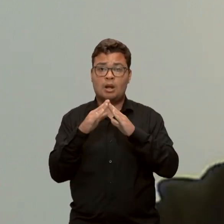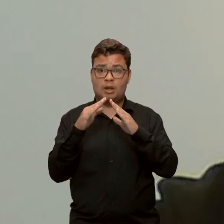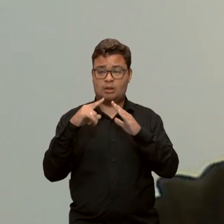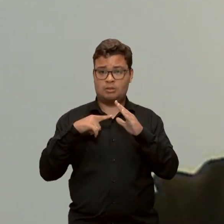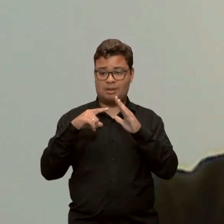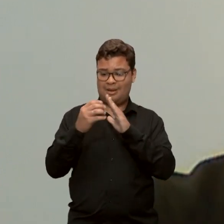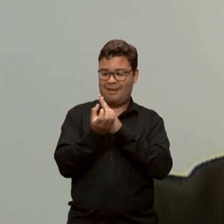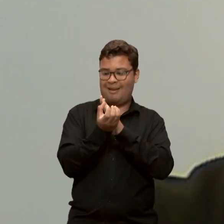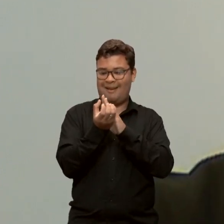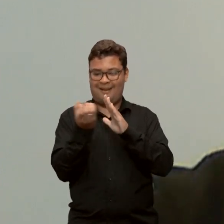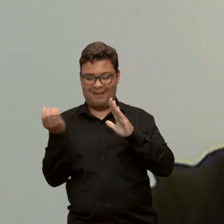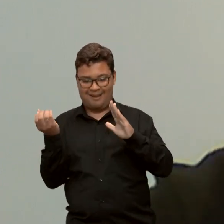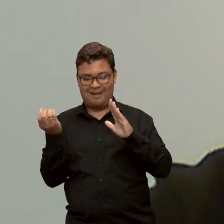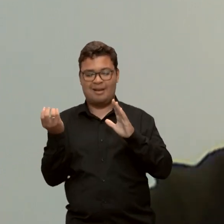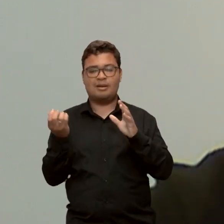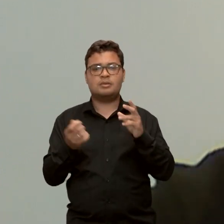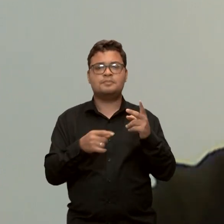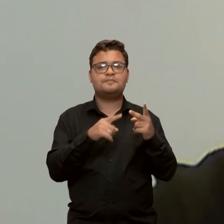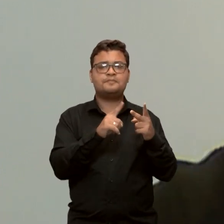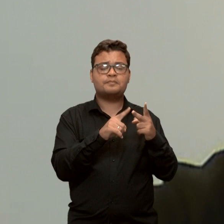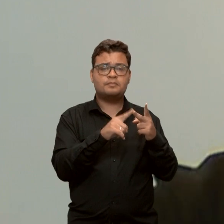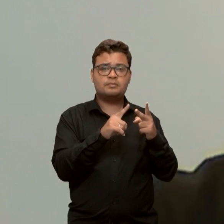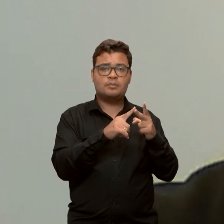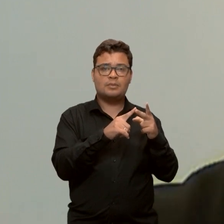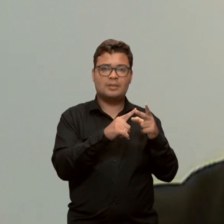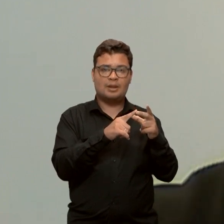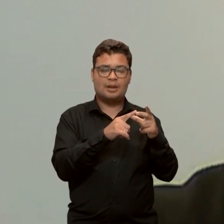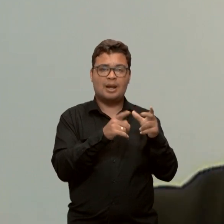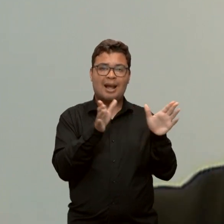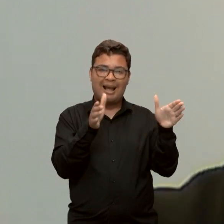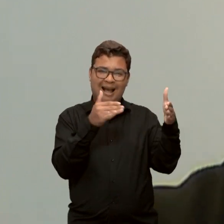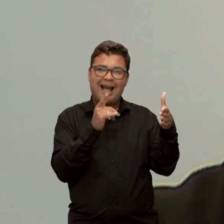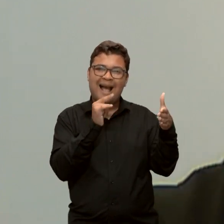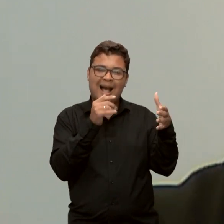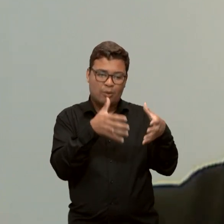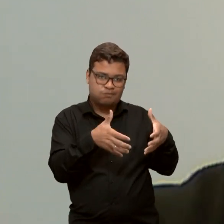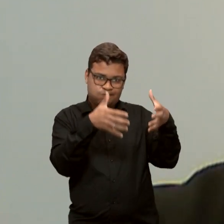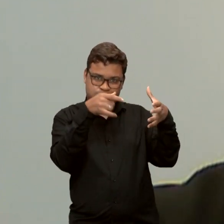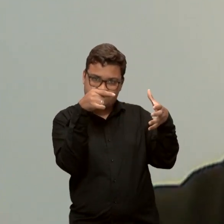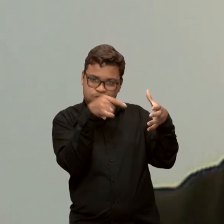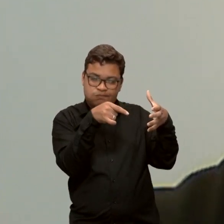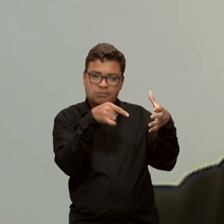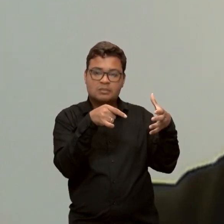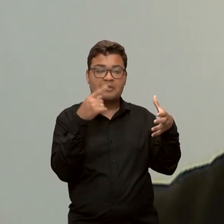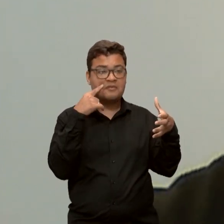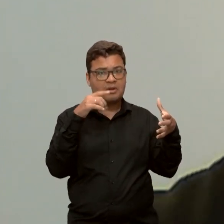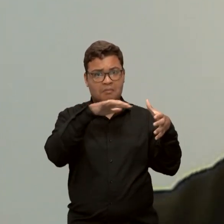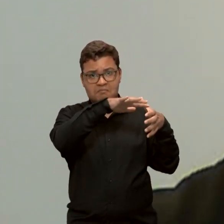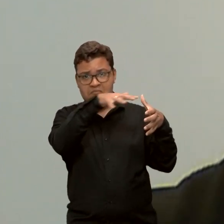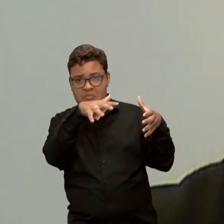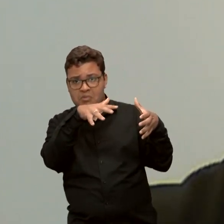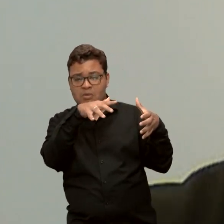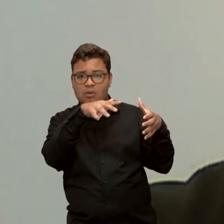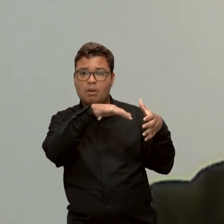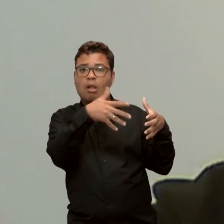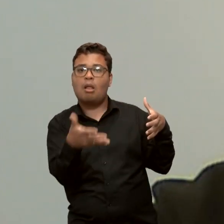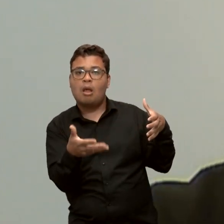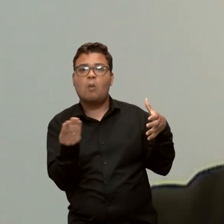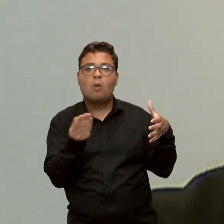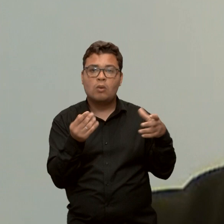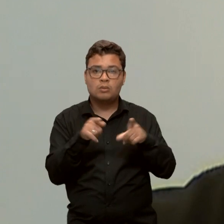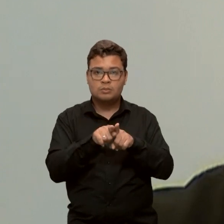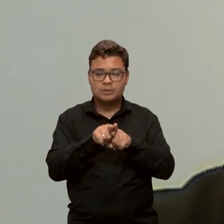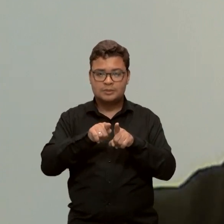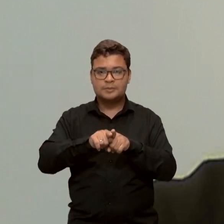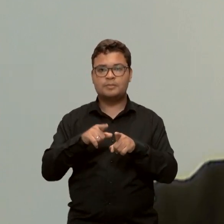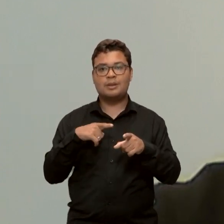E a biologia do mosquito permite que ele, uma vez por semana, ele pode fazer uma vistoria no seu